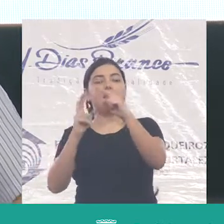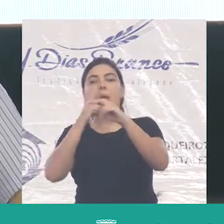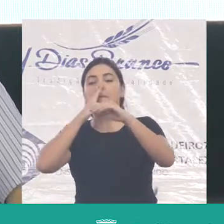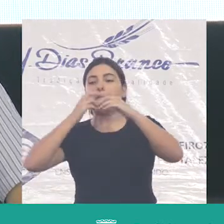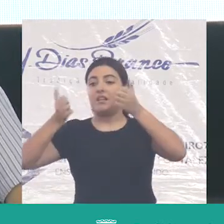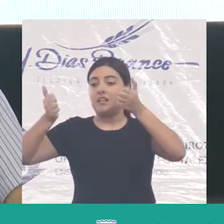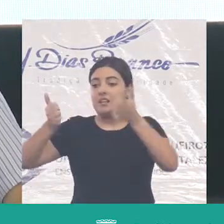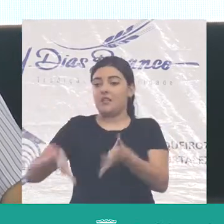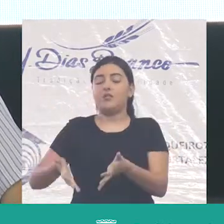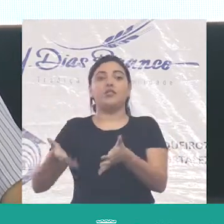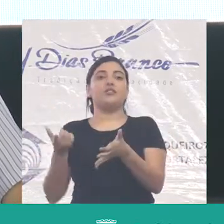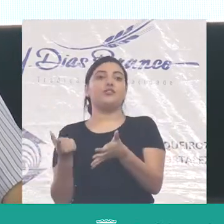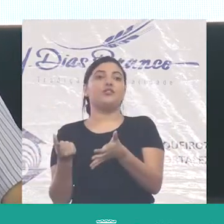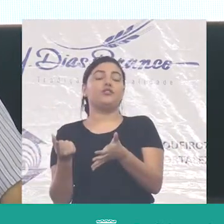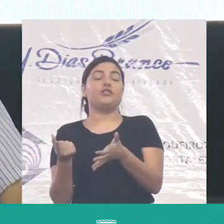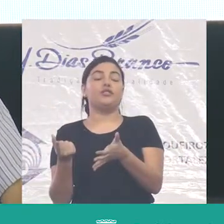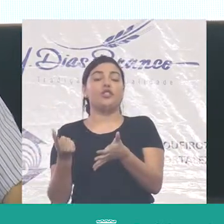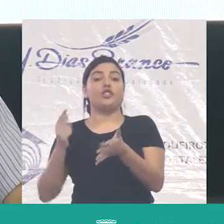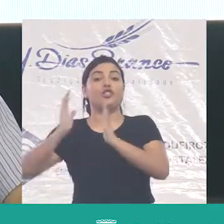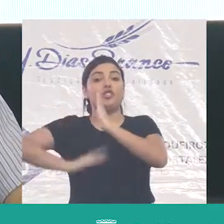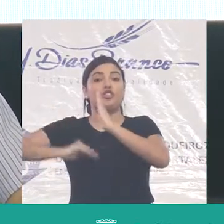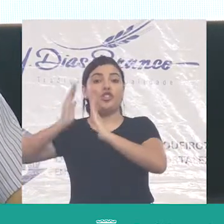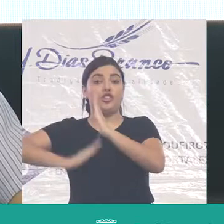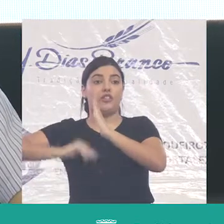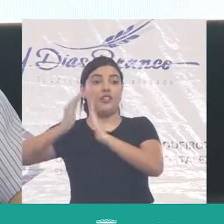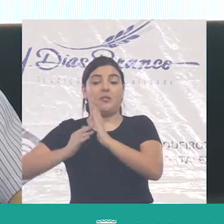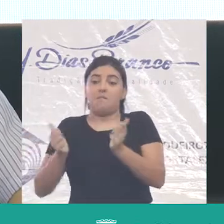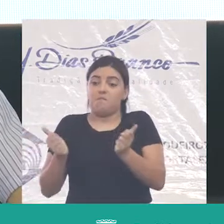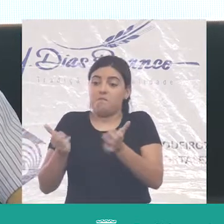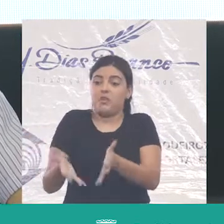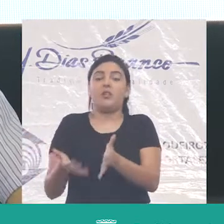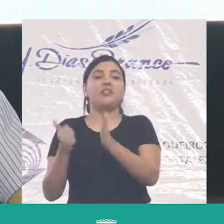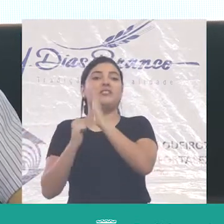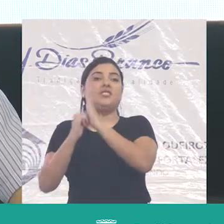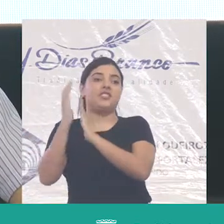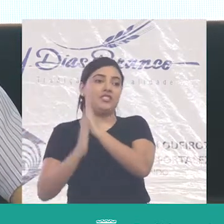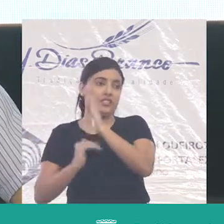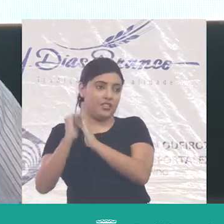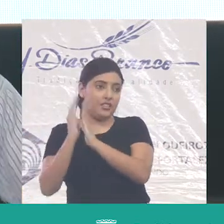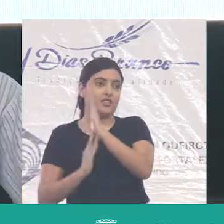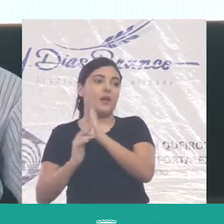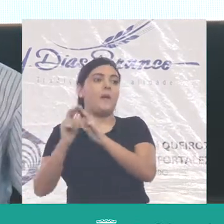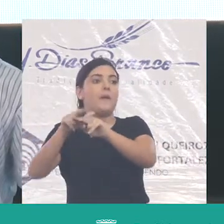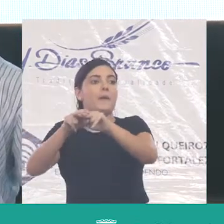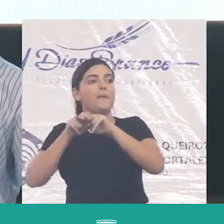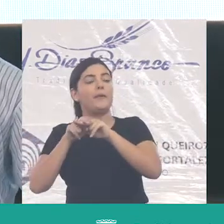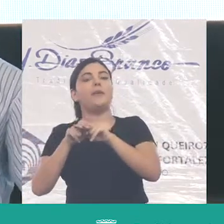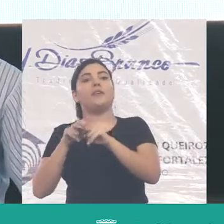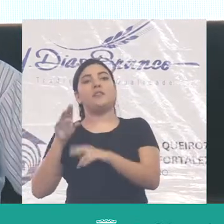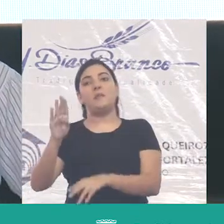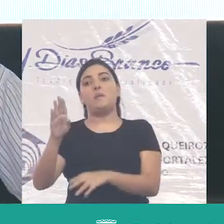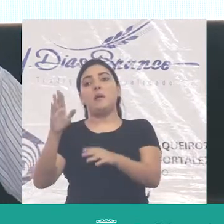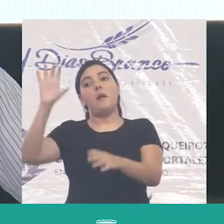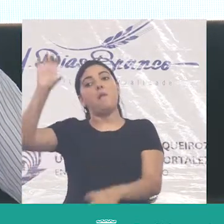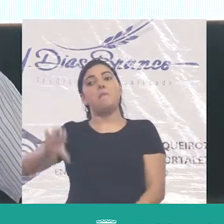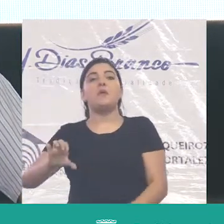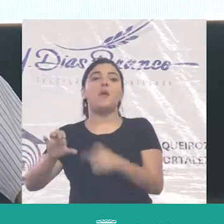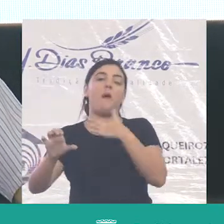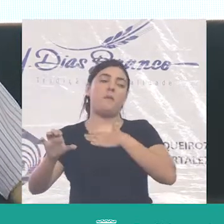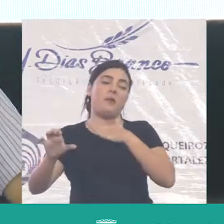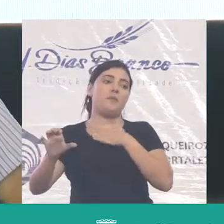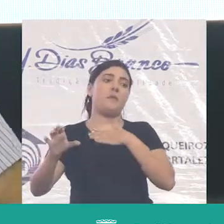houvesse desperdício de tinta. E como houve desperdício de tinta, essa situação B acabou se tornando pior para